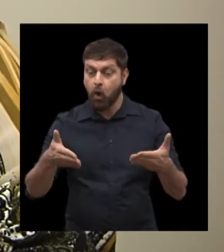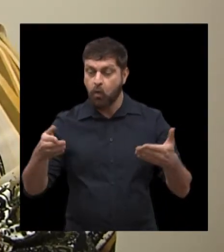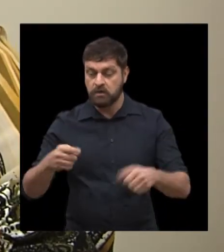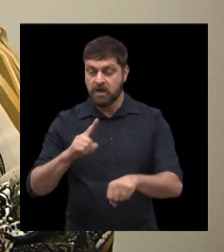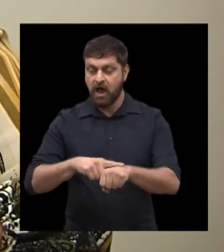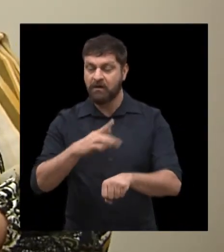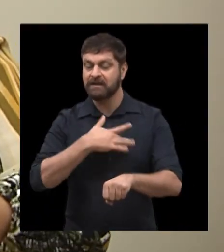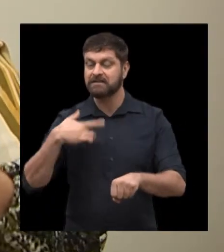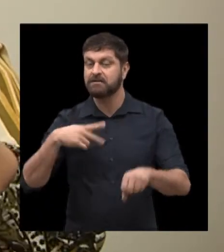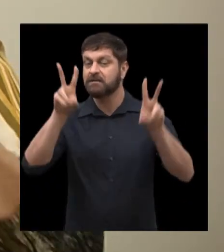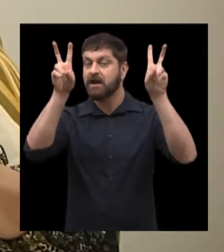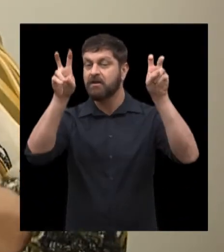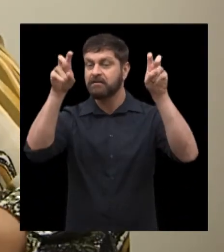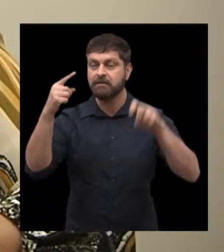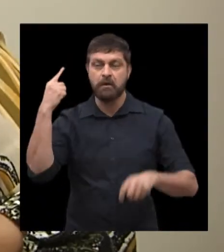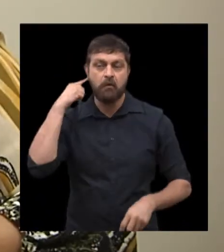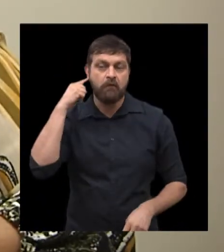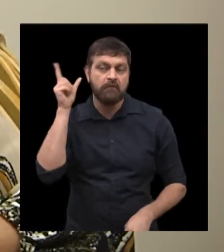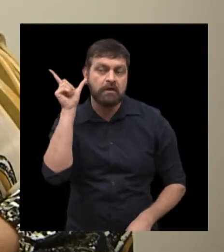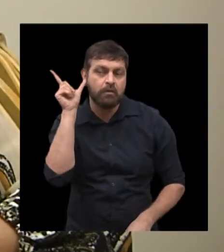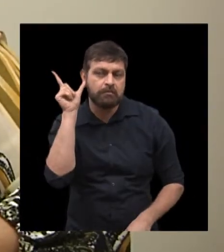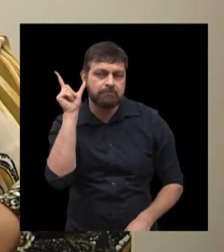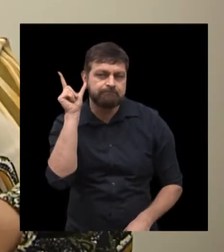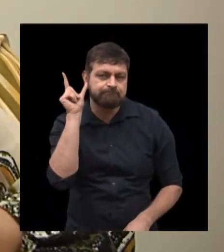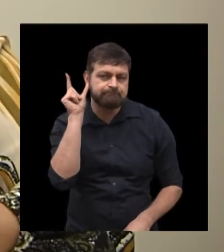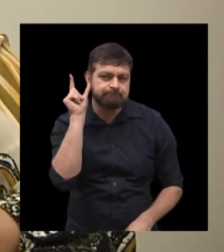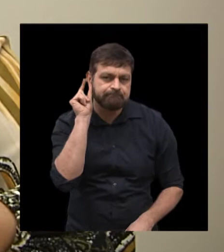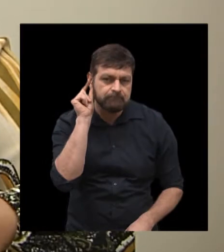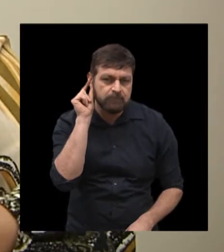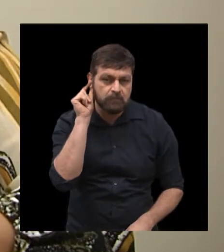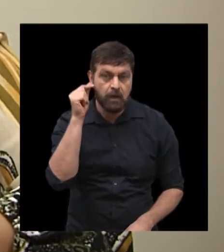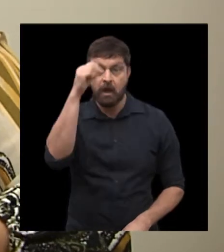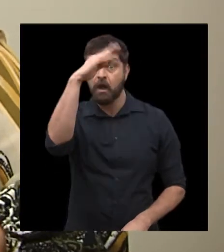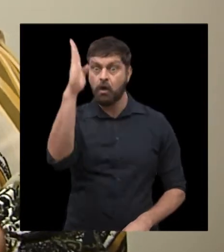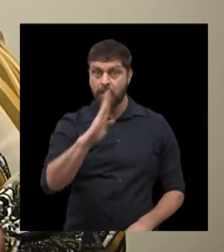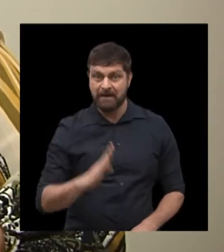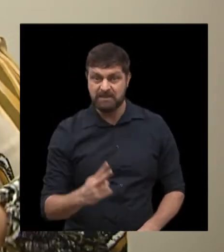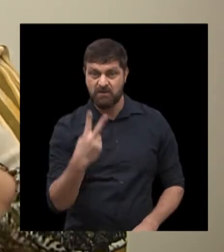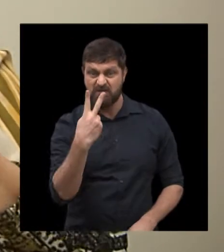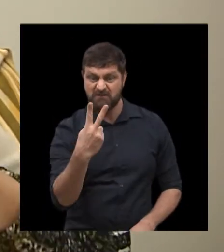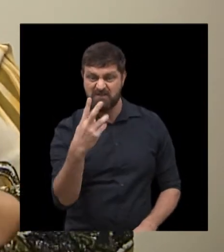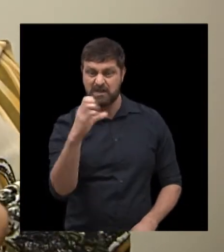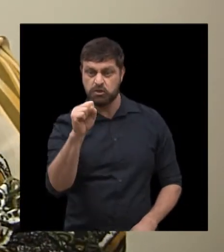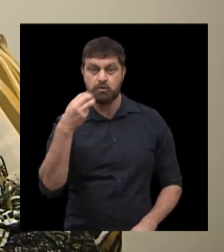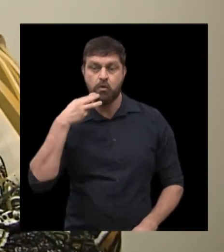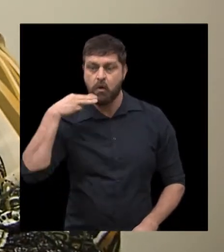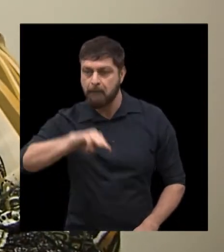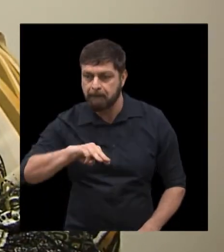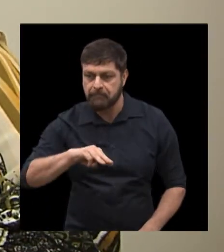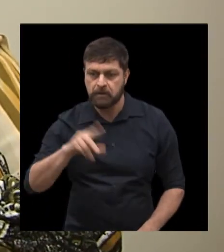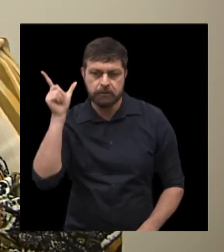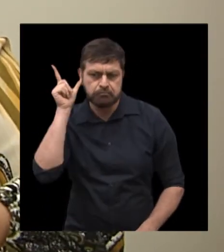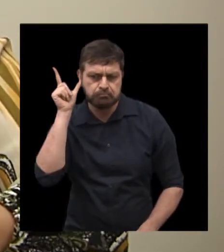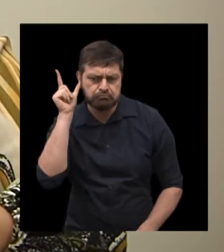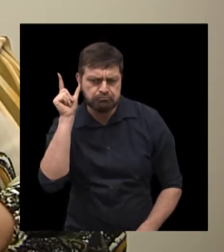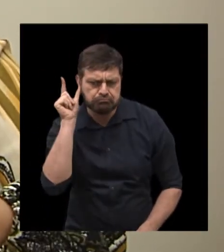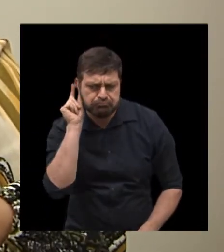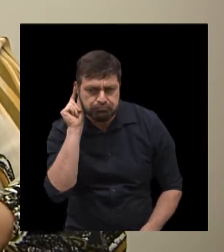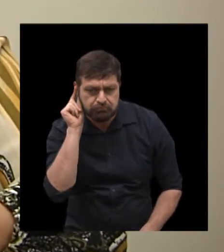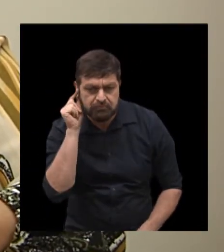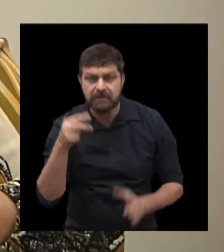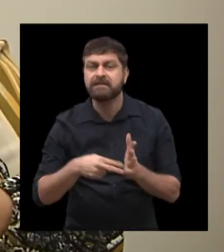Hoje o Momento Saúde vai falar sobre perda auditiva. 28 milhões de brasileiros não ouvem direito e